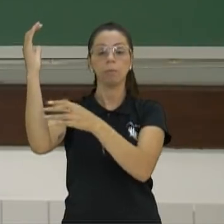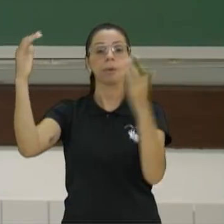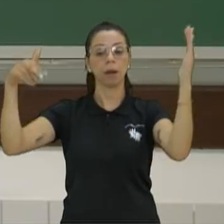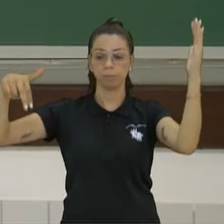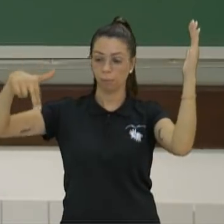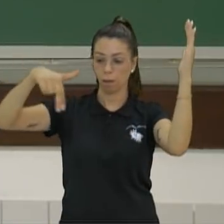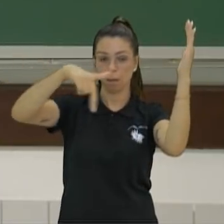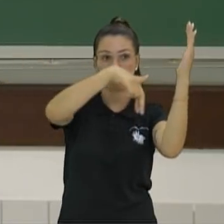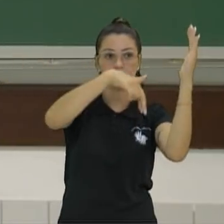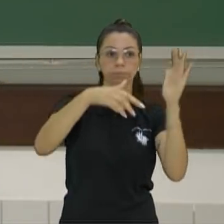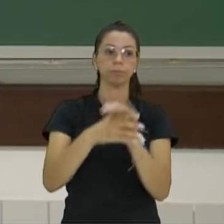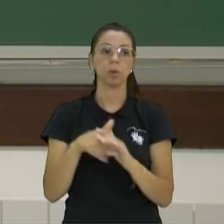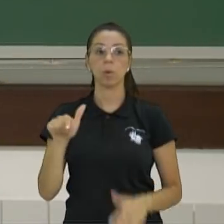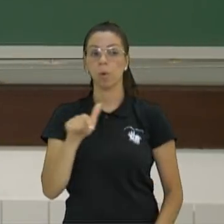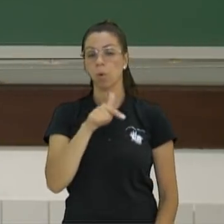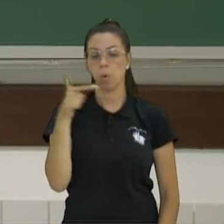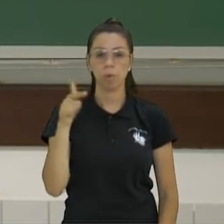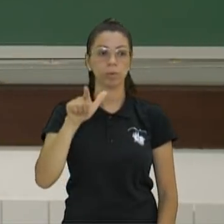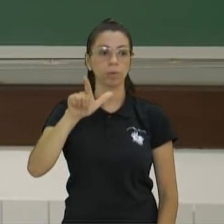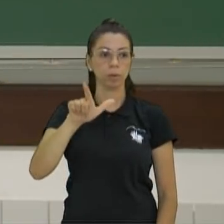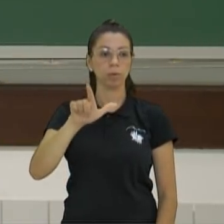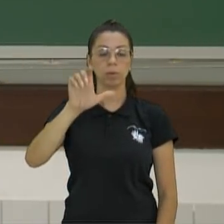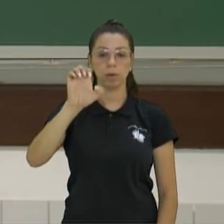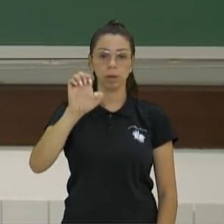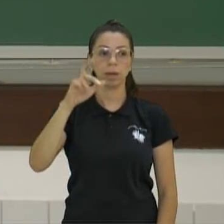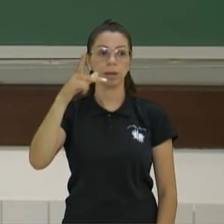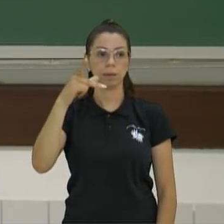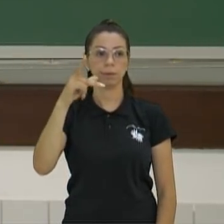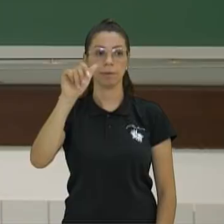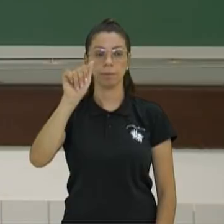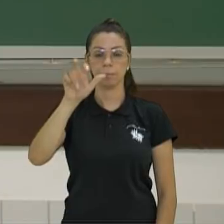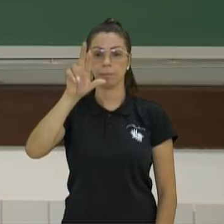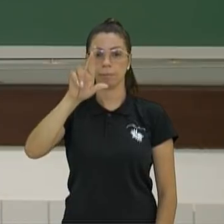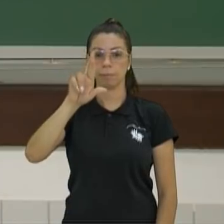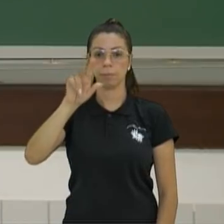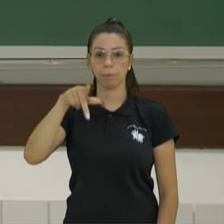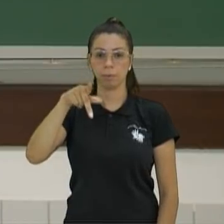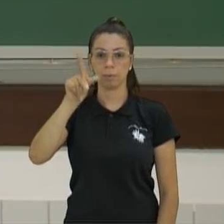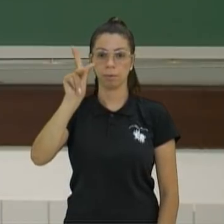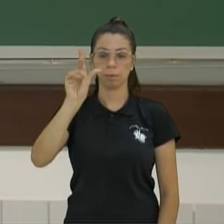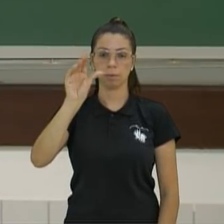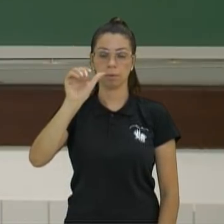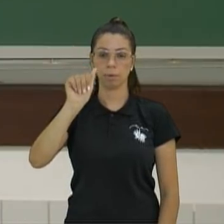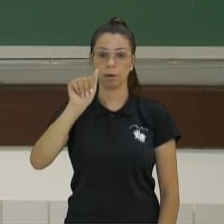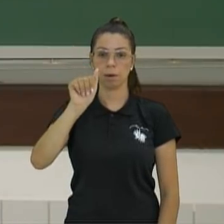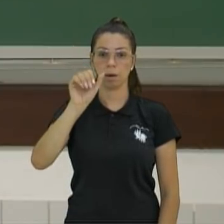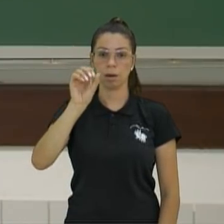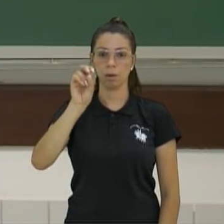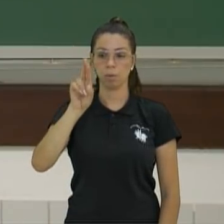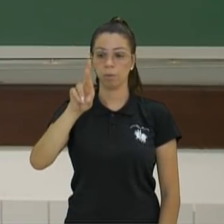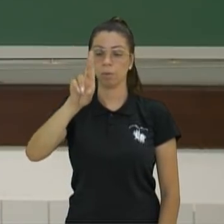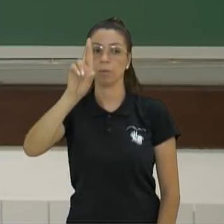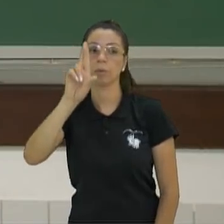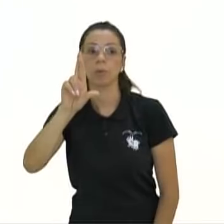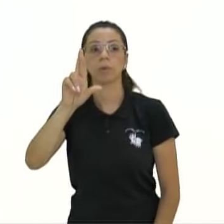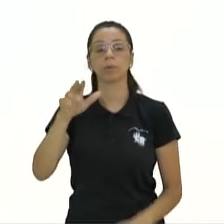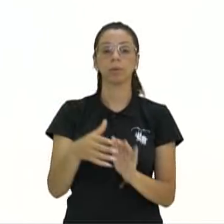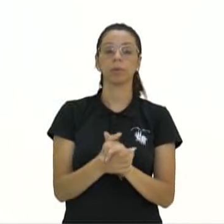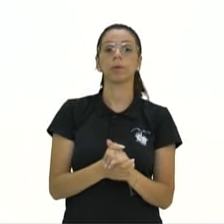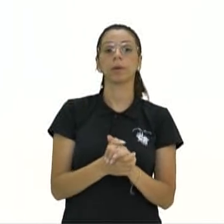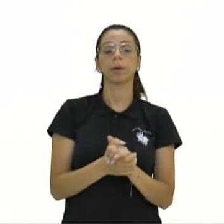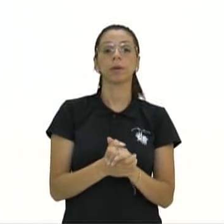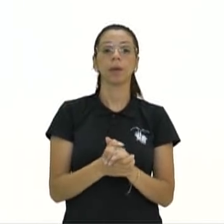le parcours, né? O parkour, uma modalidade que significa a arte de deslocar-se de um ponto para